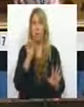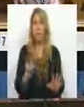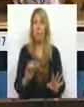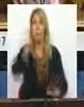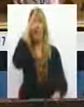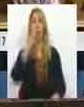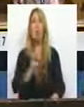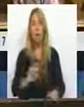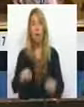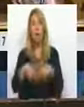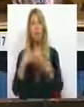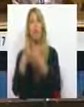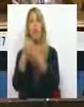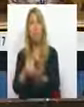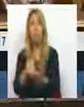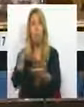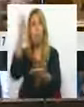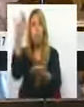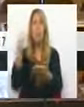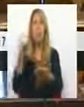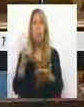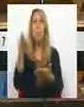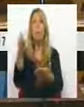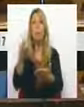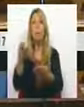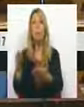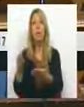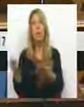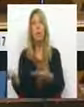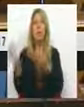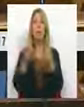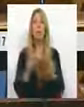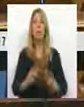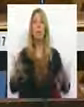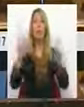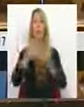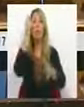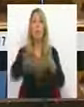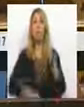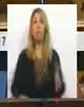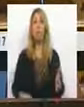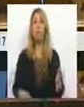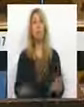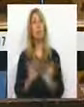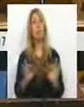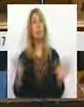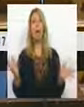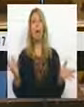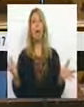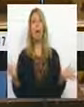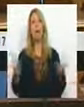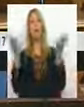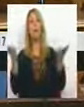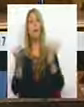os partidos que o apoiam, nomeadamente o PS, têm ao apresentar novos impostos, a mesma ligeireza com que o retiram e